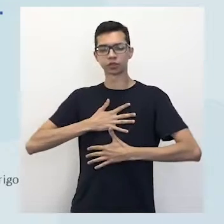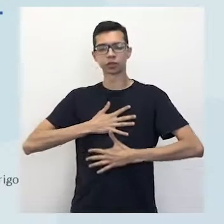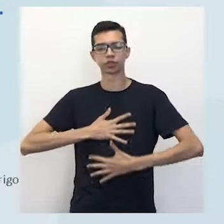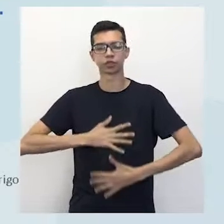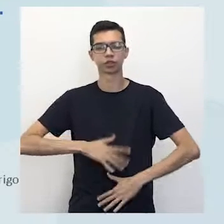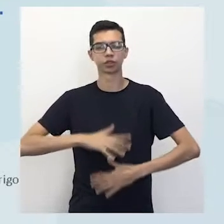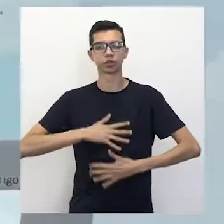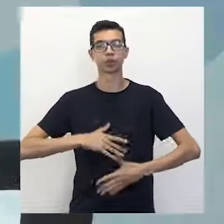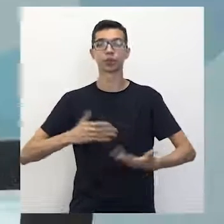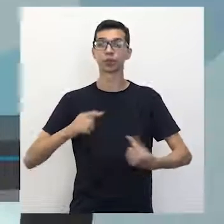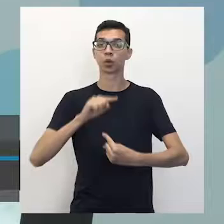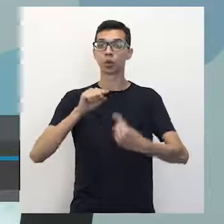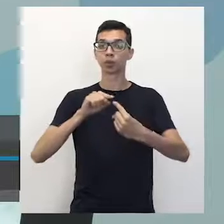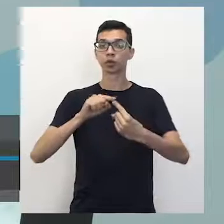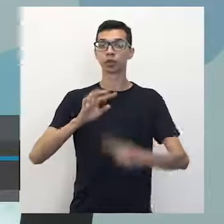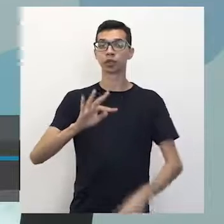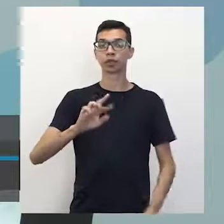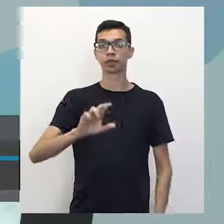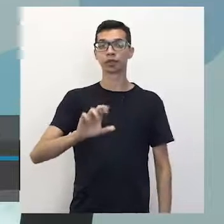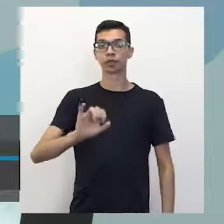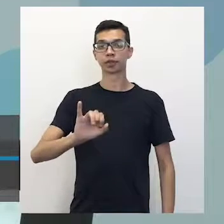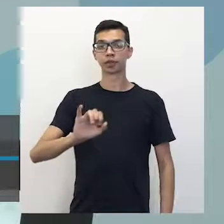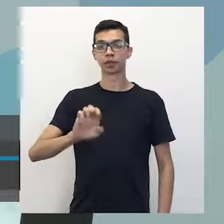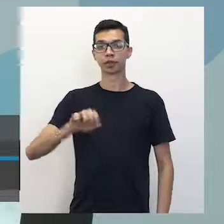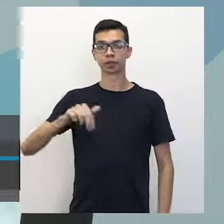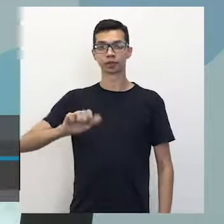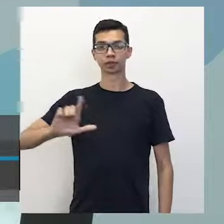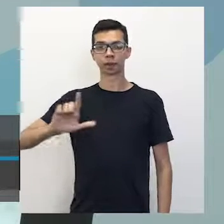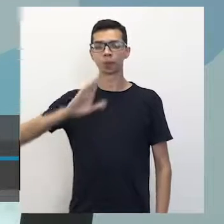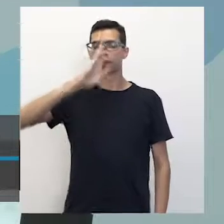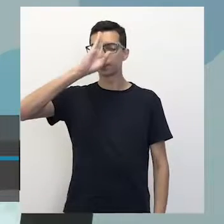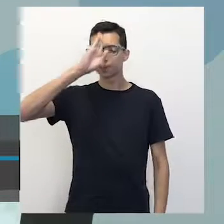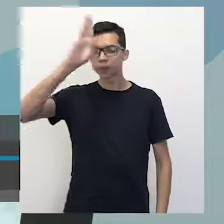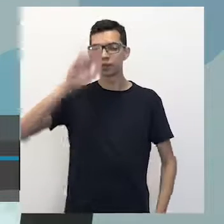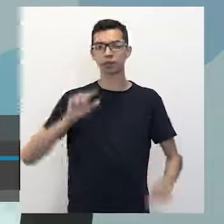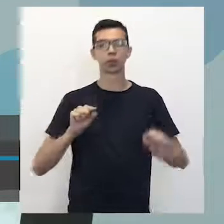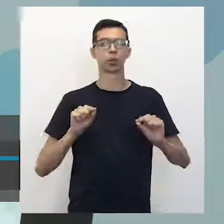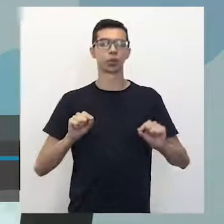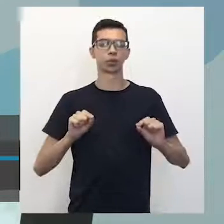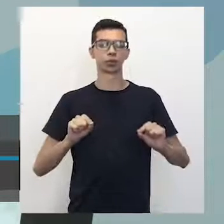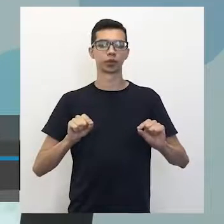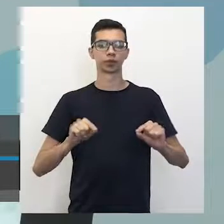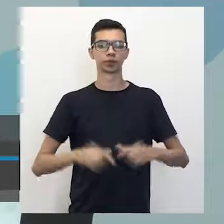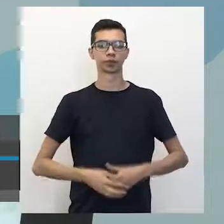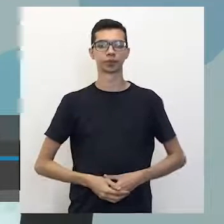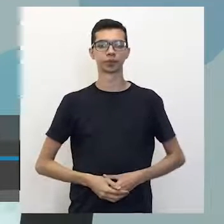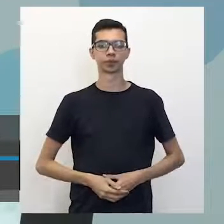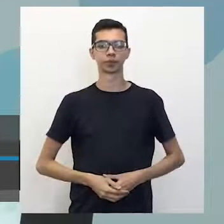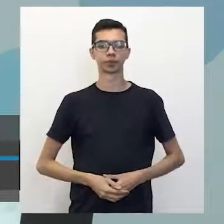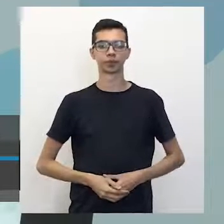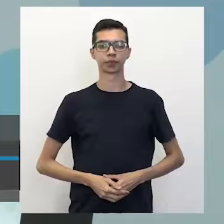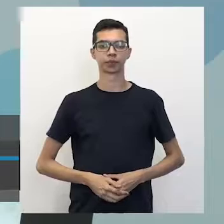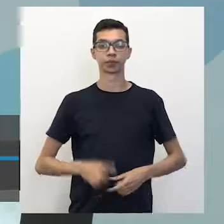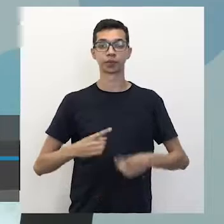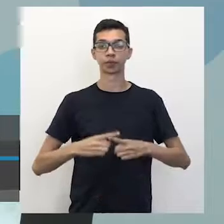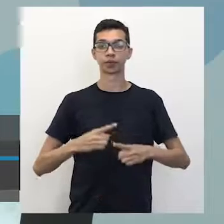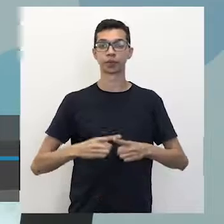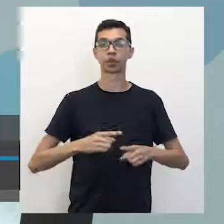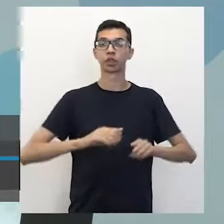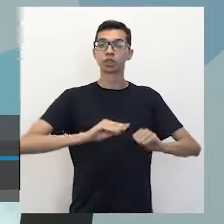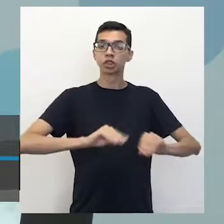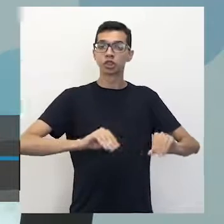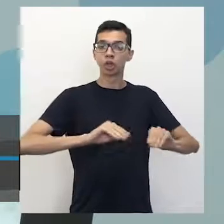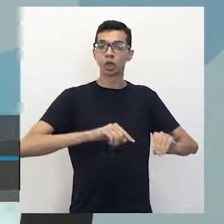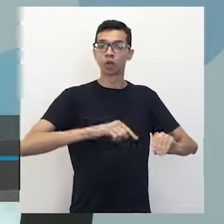objetivo do sistema trienal é principalmente não causar o esgotamento do solo, né?